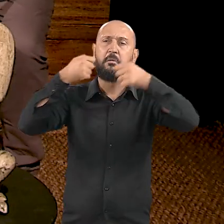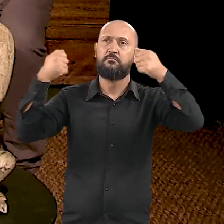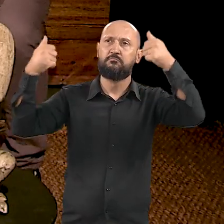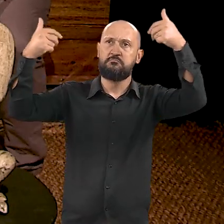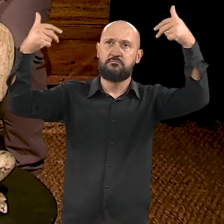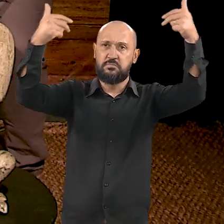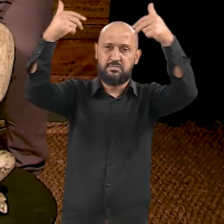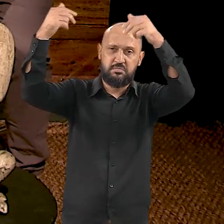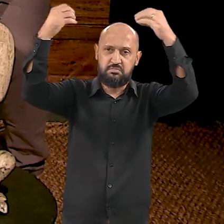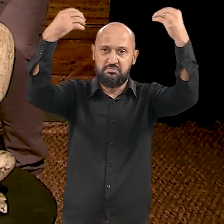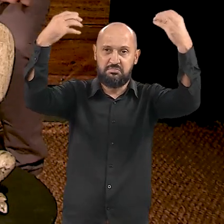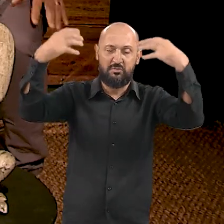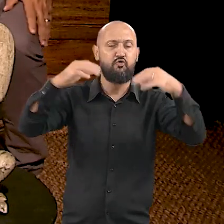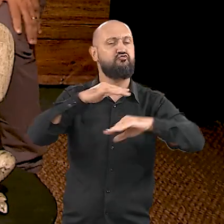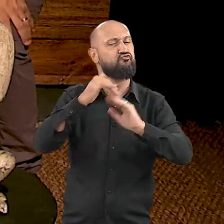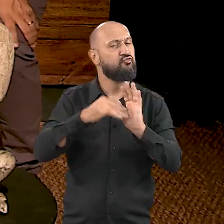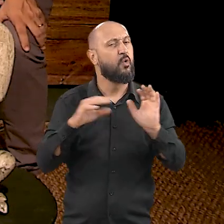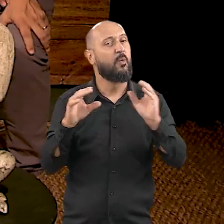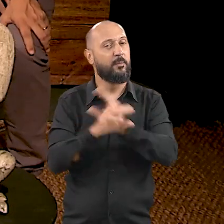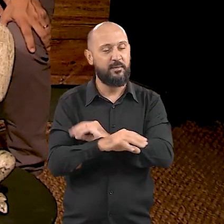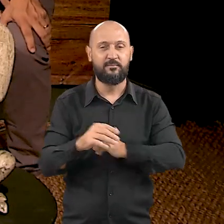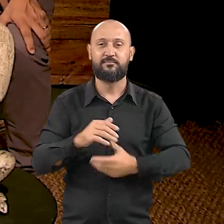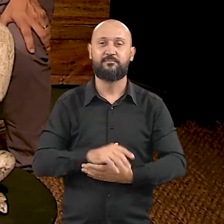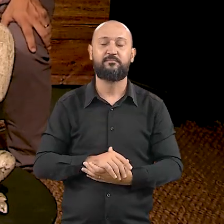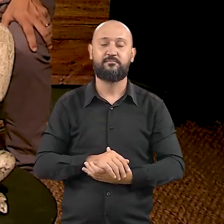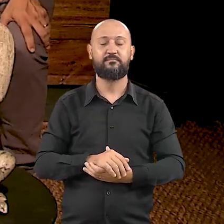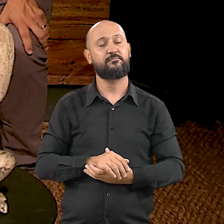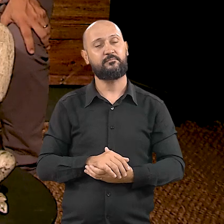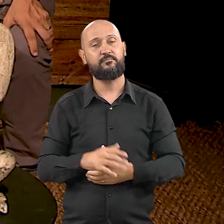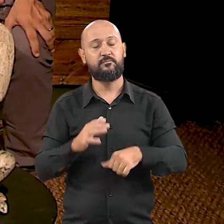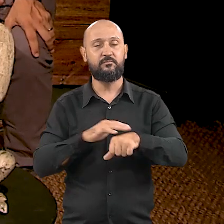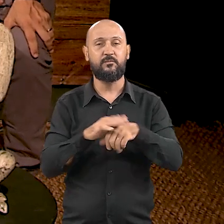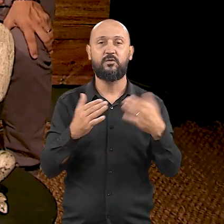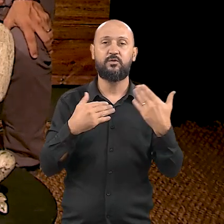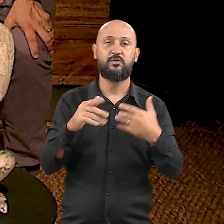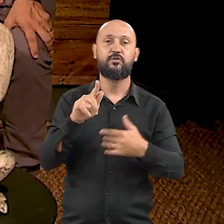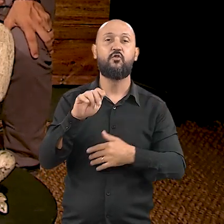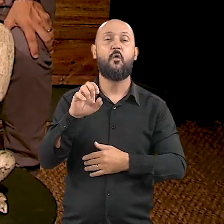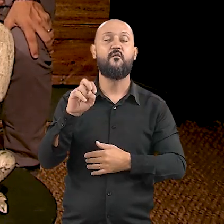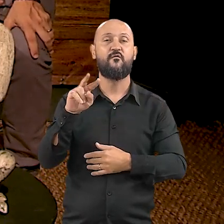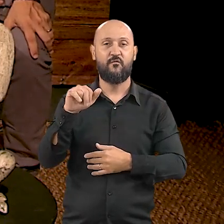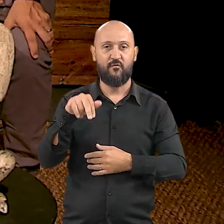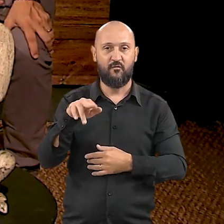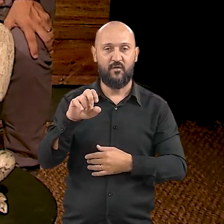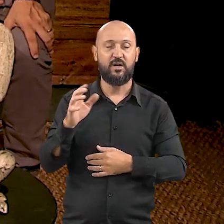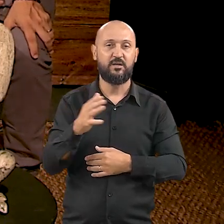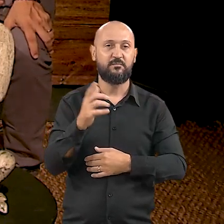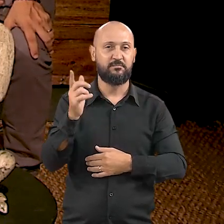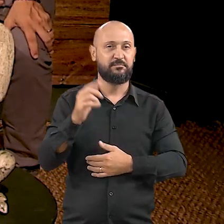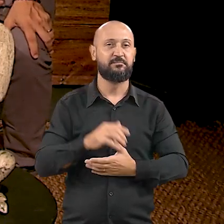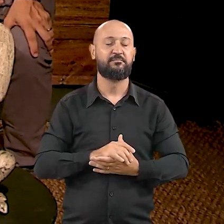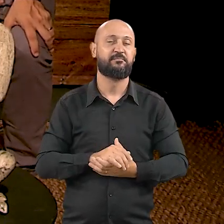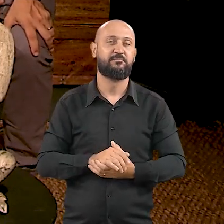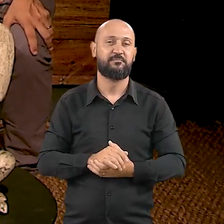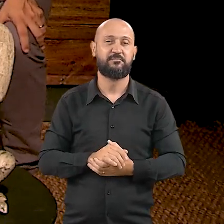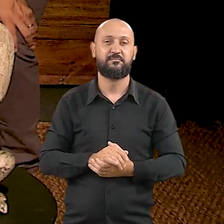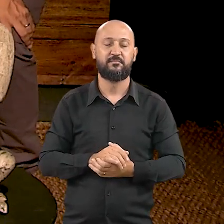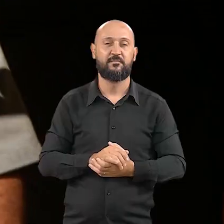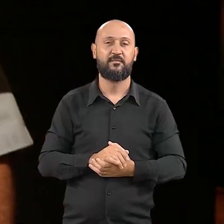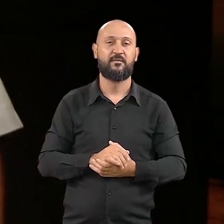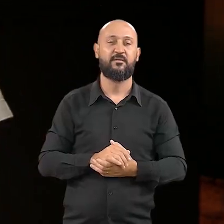que tinha direito na época. Capricha mesmo, né? Levar estrutura. Aí eu fui falar com o Giovanni Favieri, né?